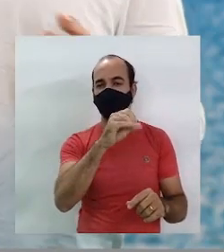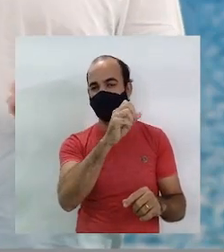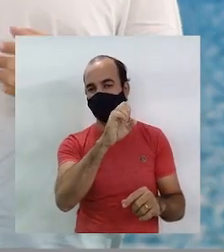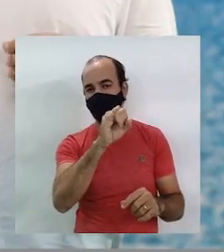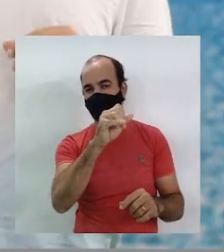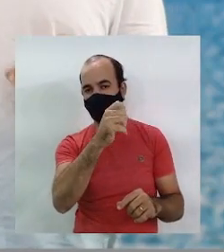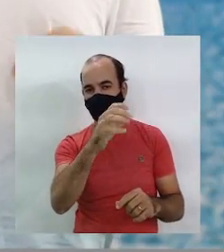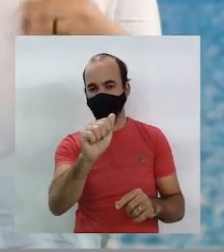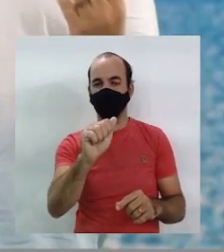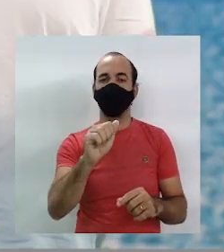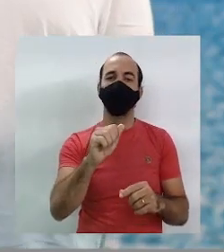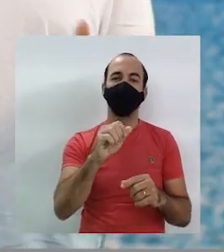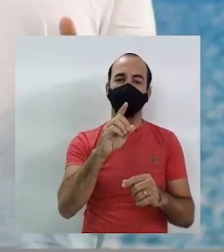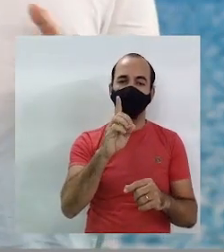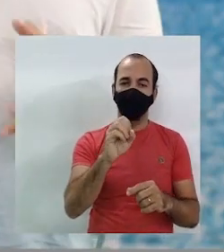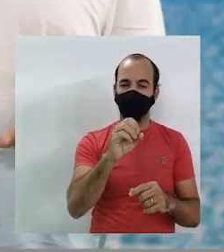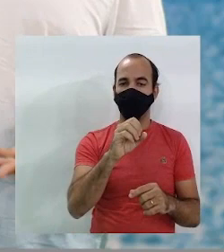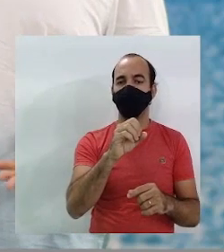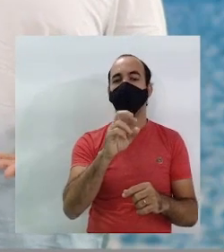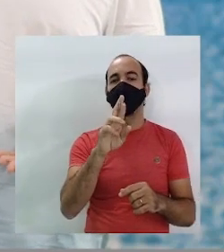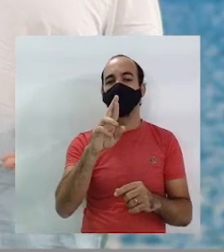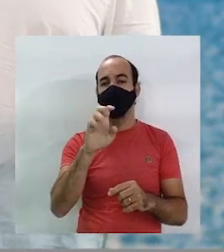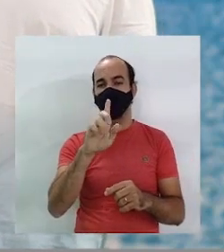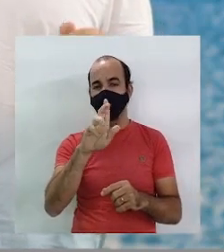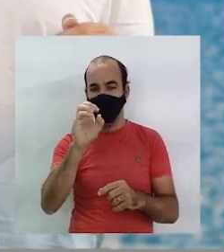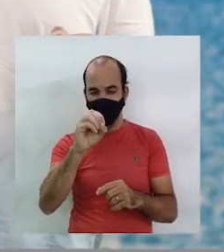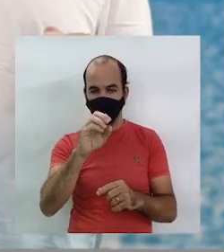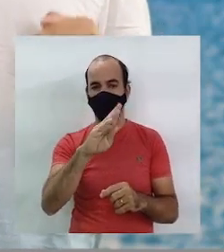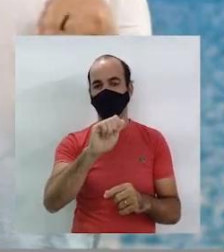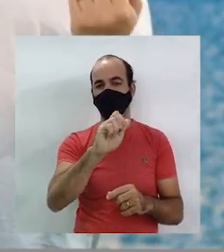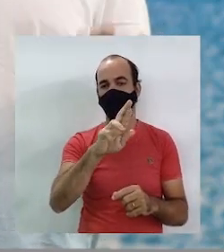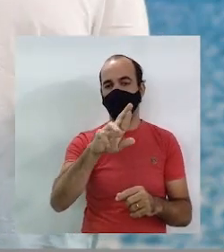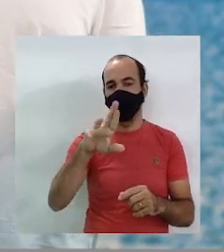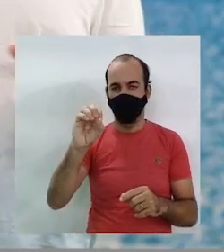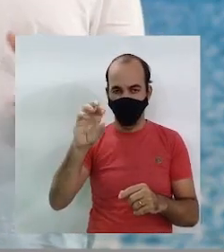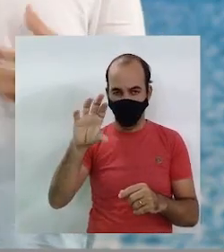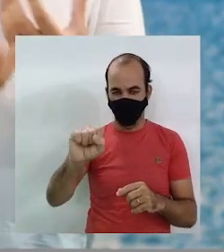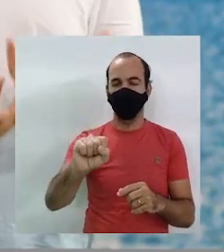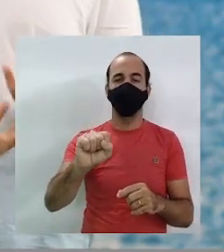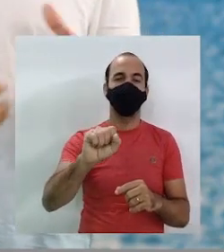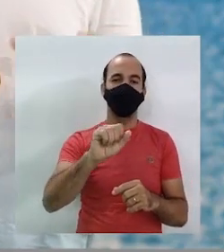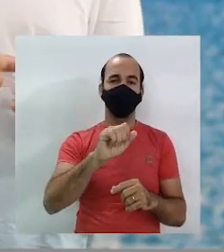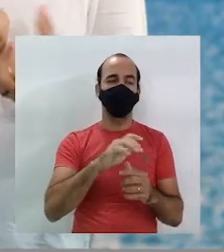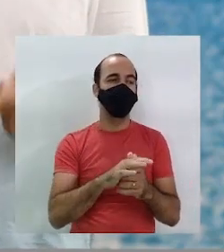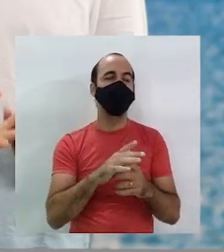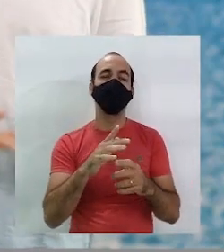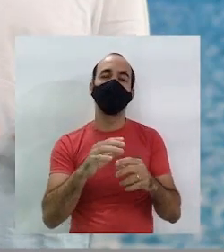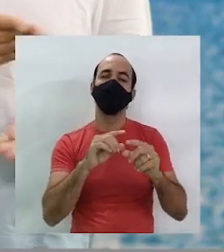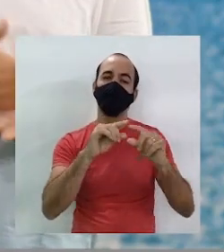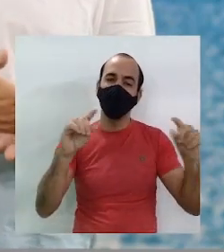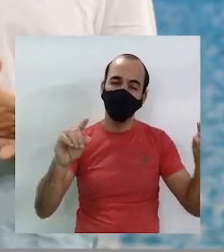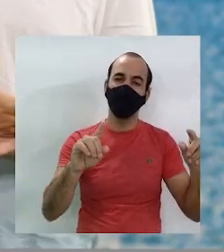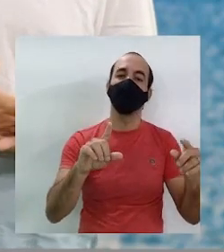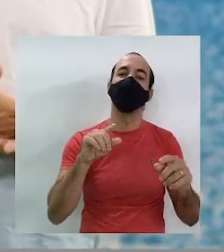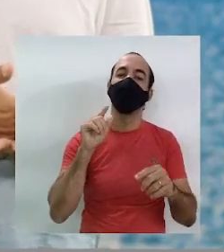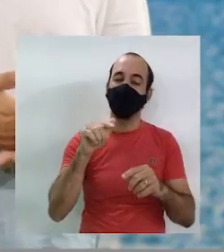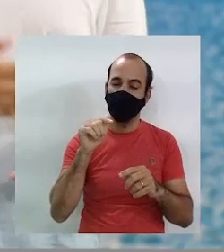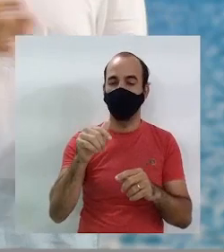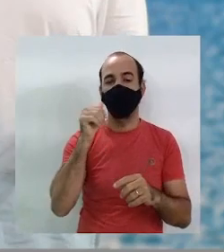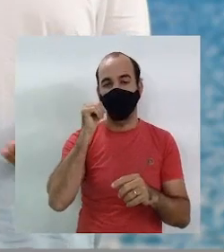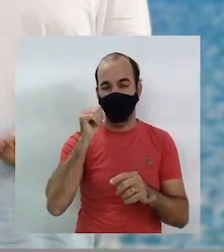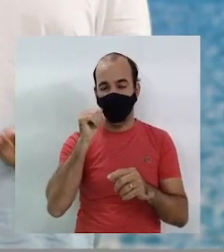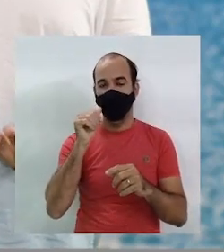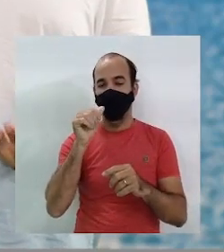homenagem à Senhora Maria da Conceição, que ela tem uma relação familiar com Francisco